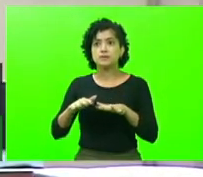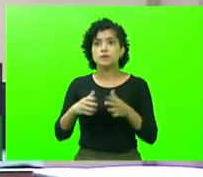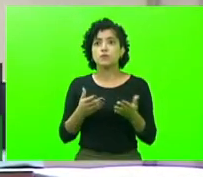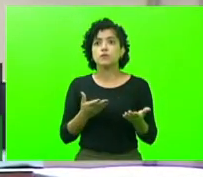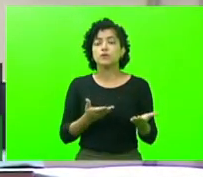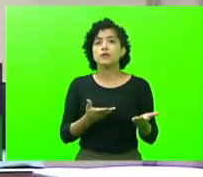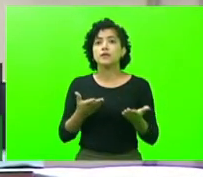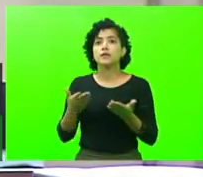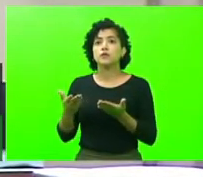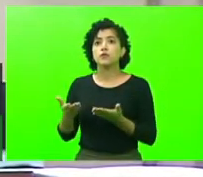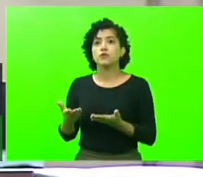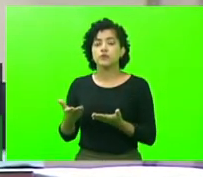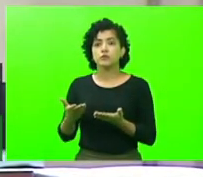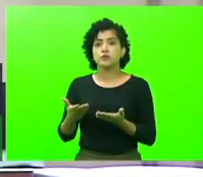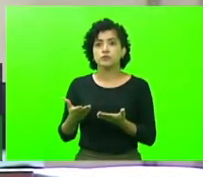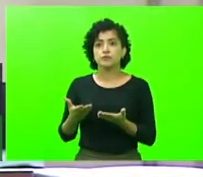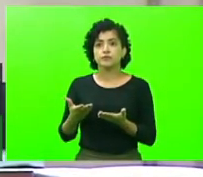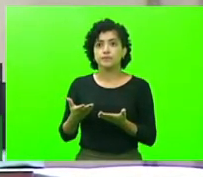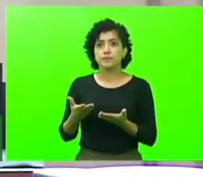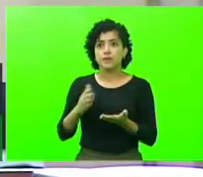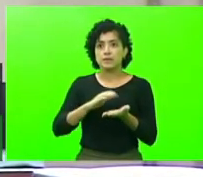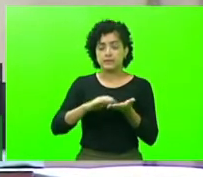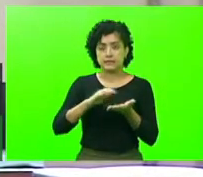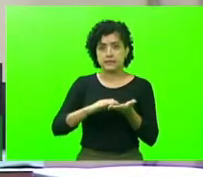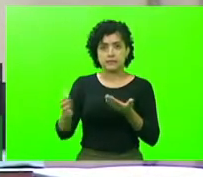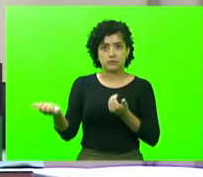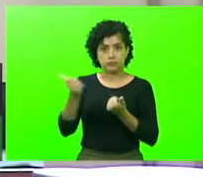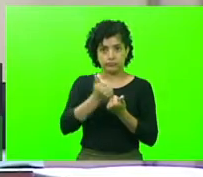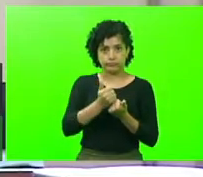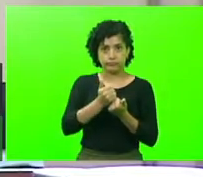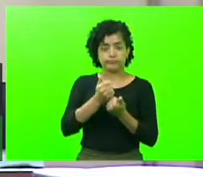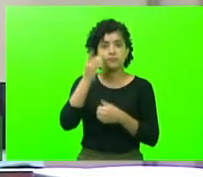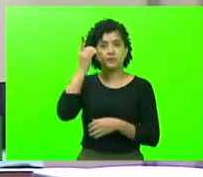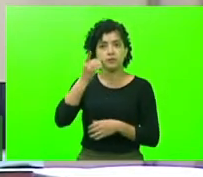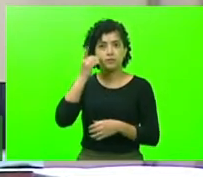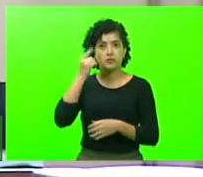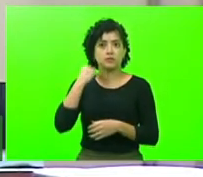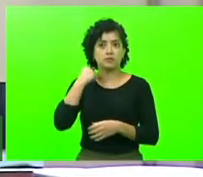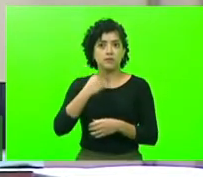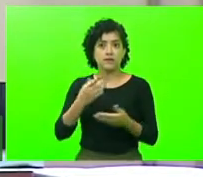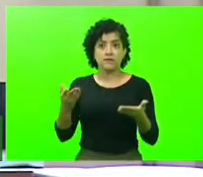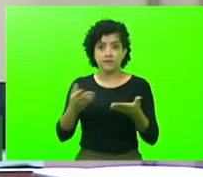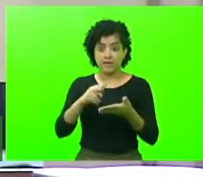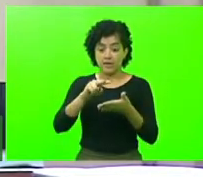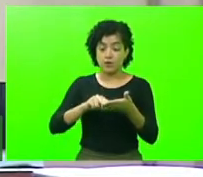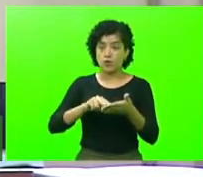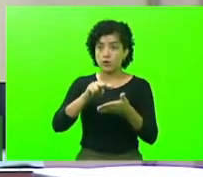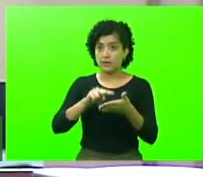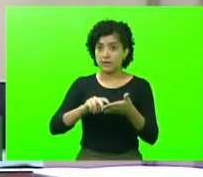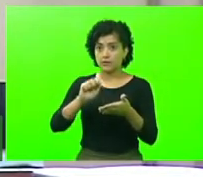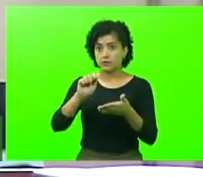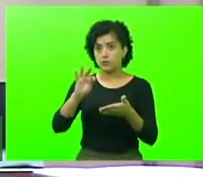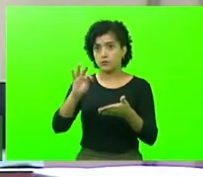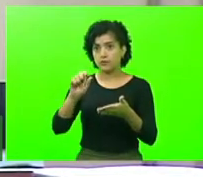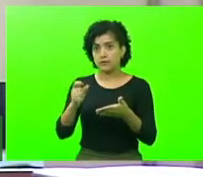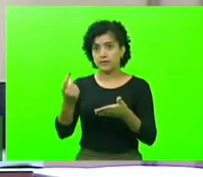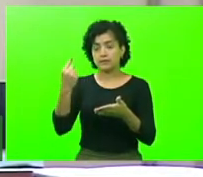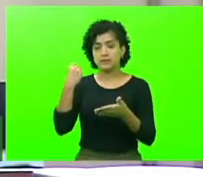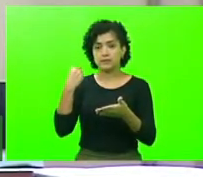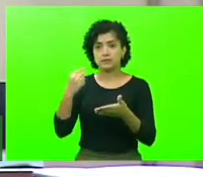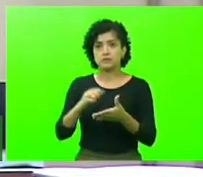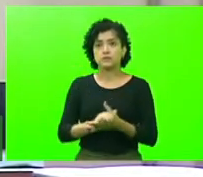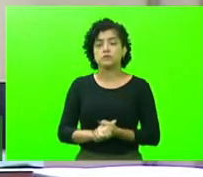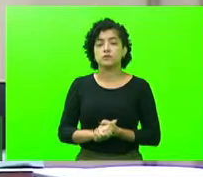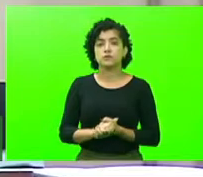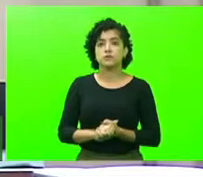sessão. Convido o senhor secretário ad hoc, deputado Silvio Drevic, para proceder à leitura das atas das